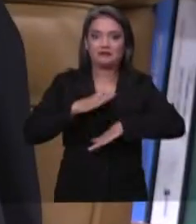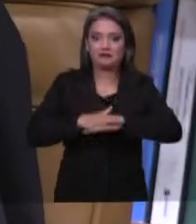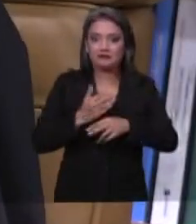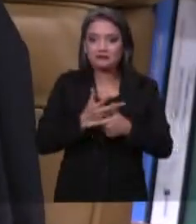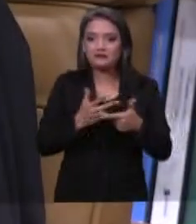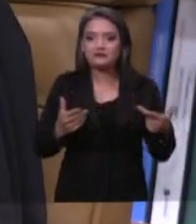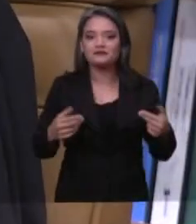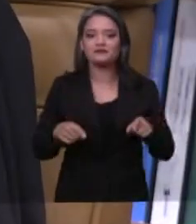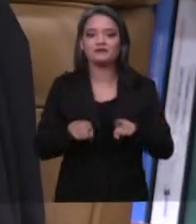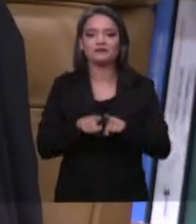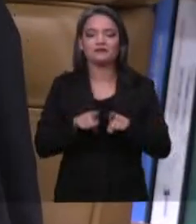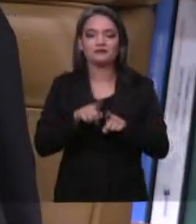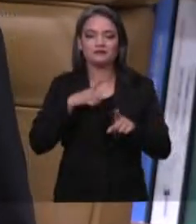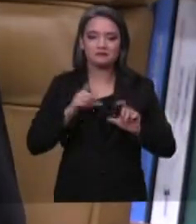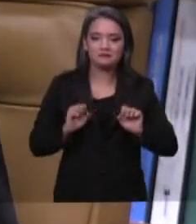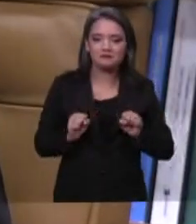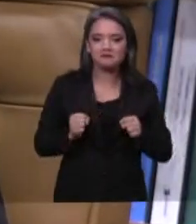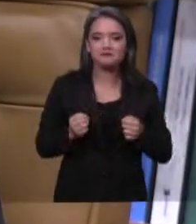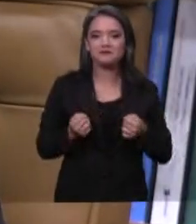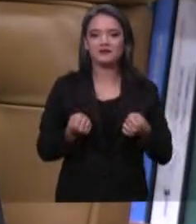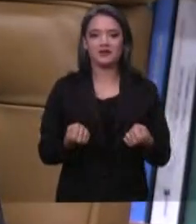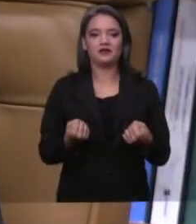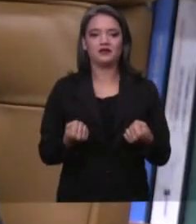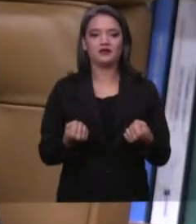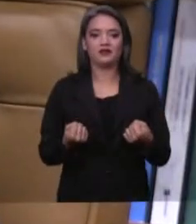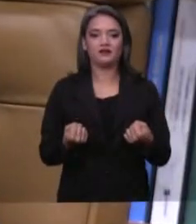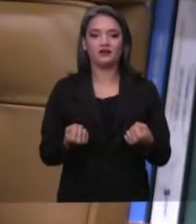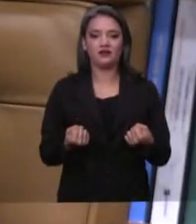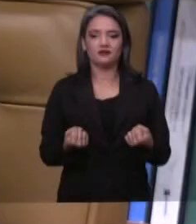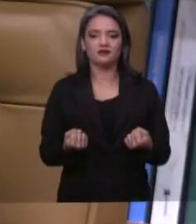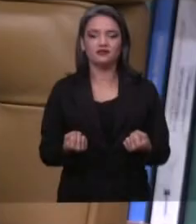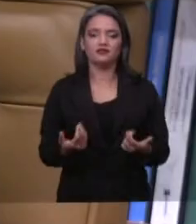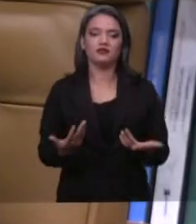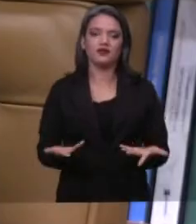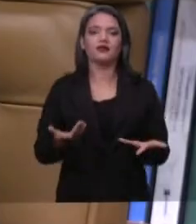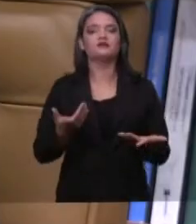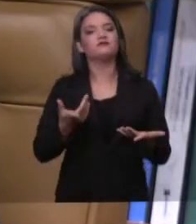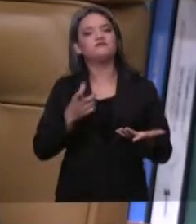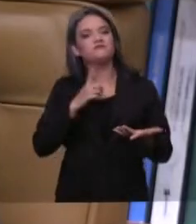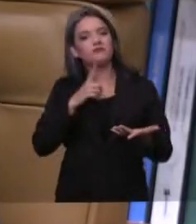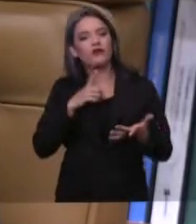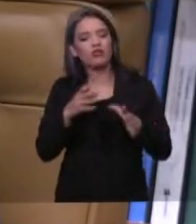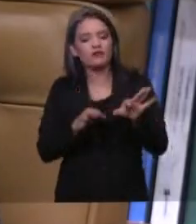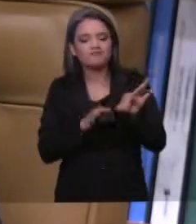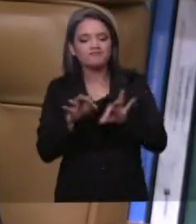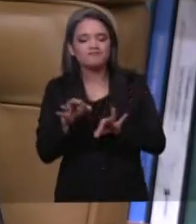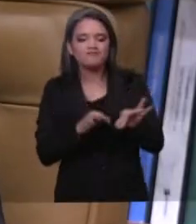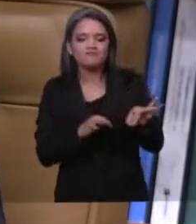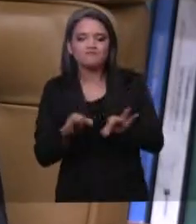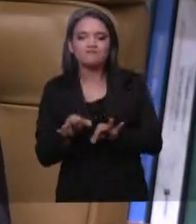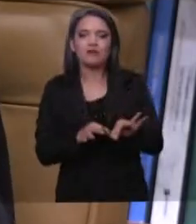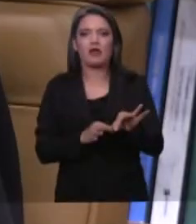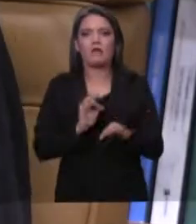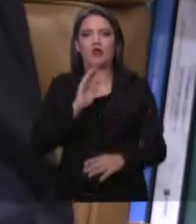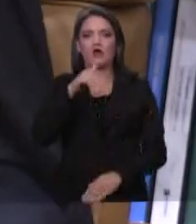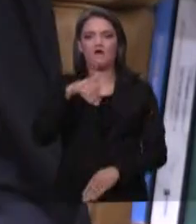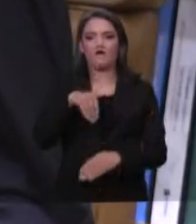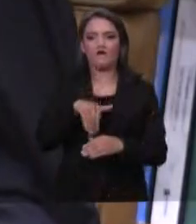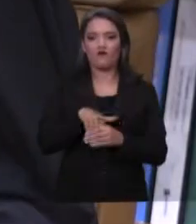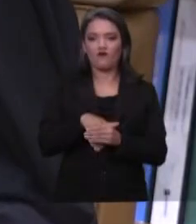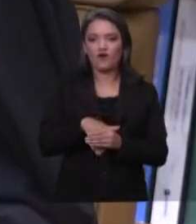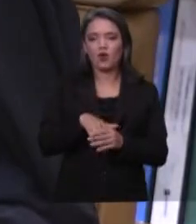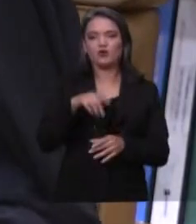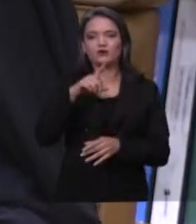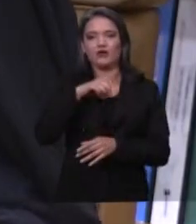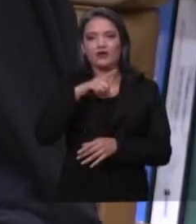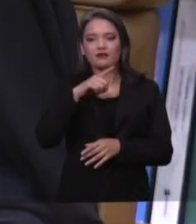cabelos dedicação a construir um voto que exposto camisa de maneira branca, analítica